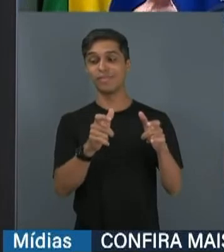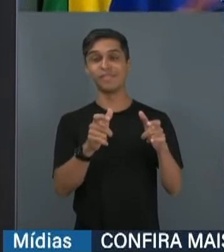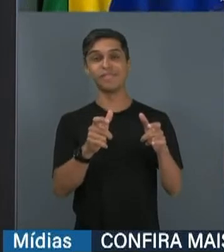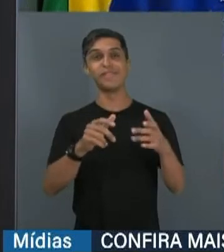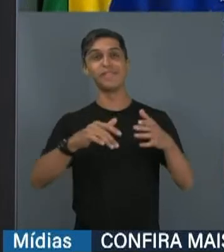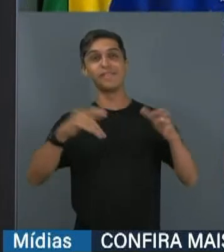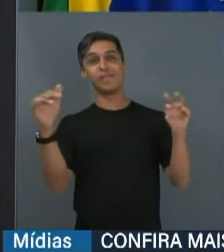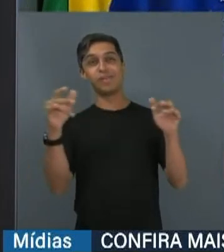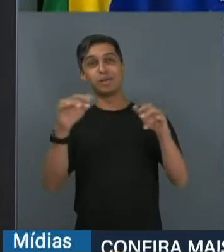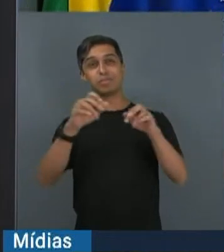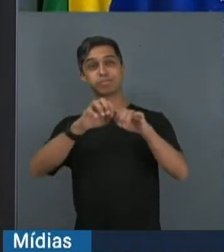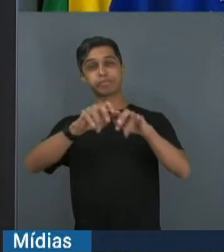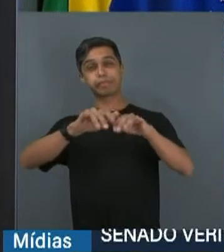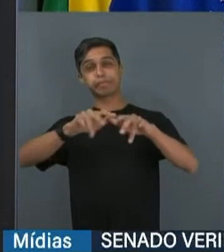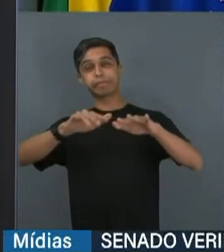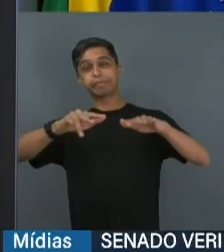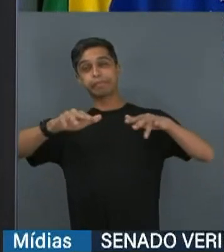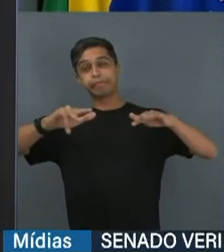lotadas, de arrepiar.